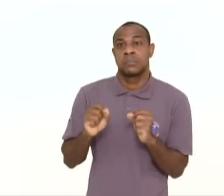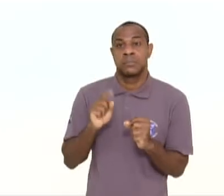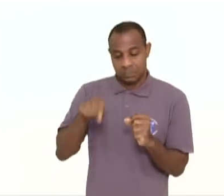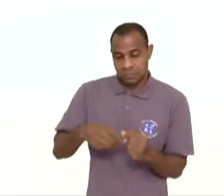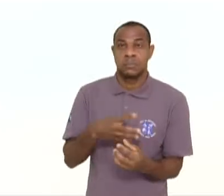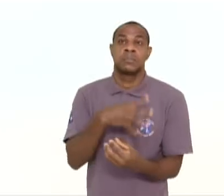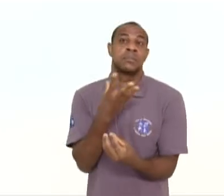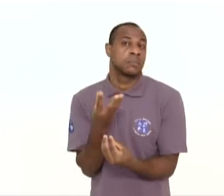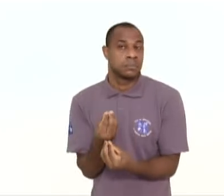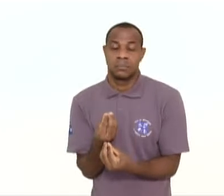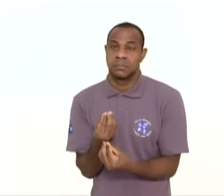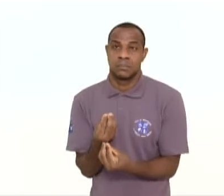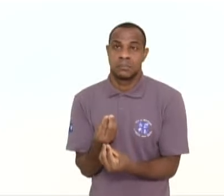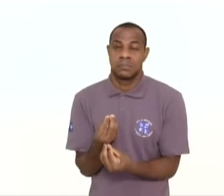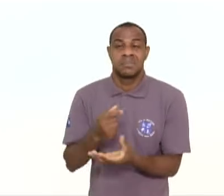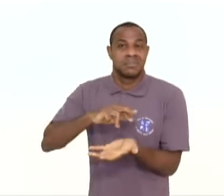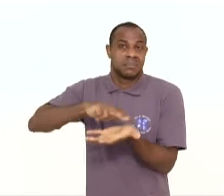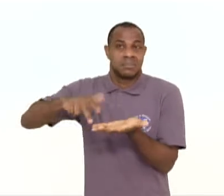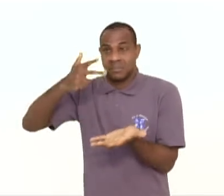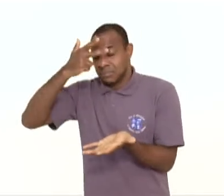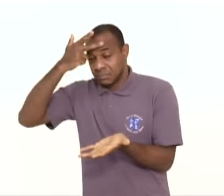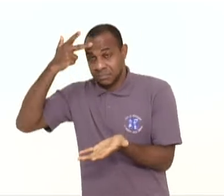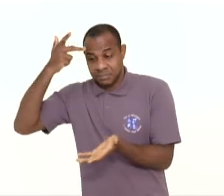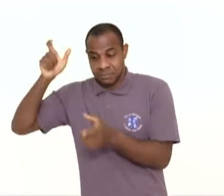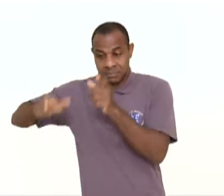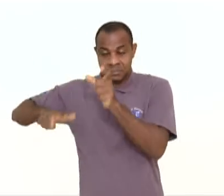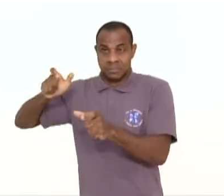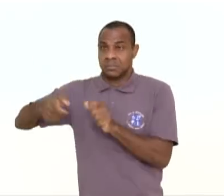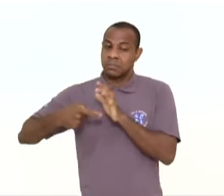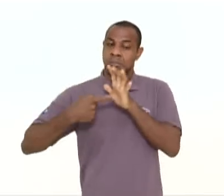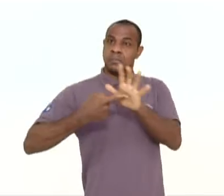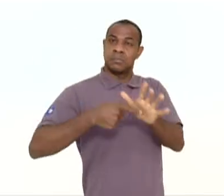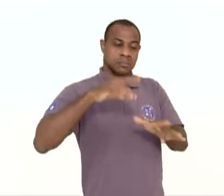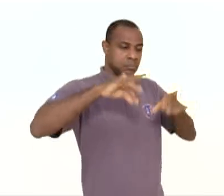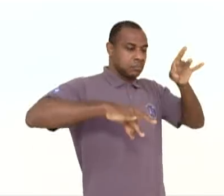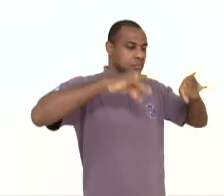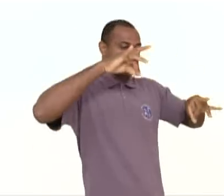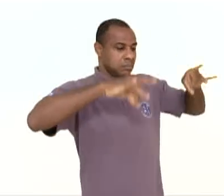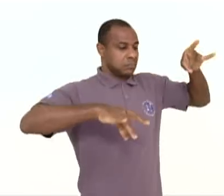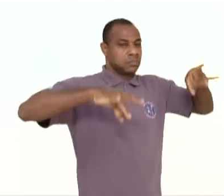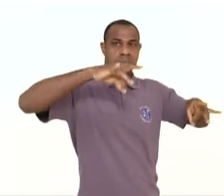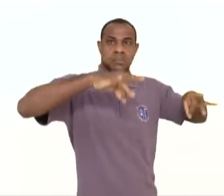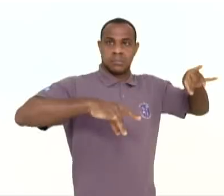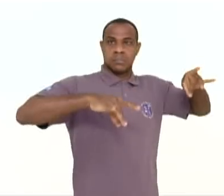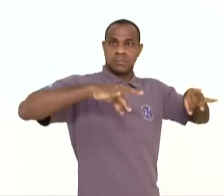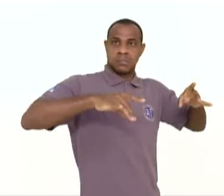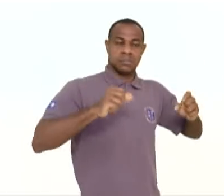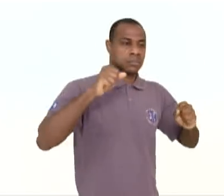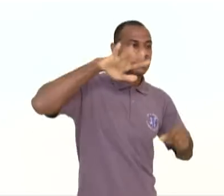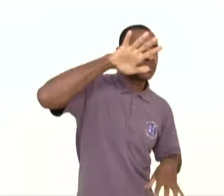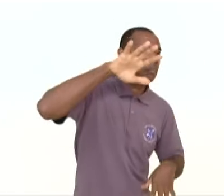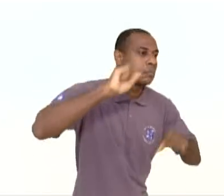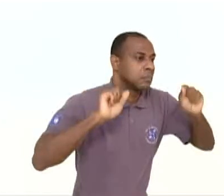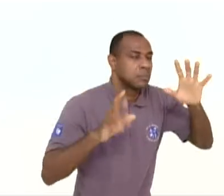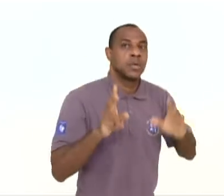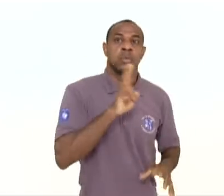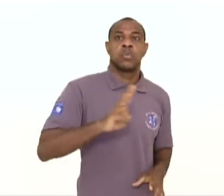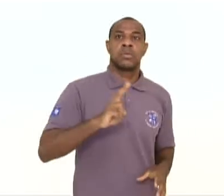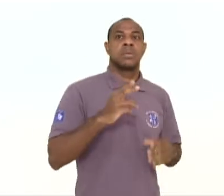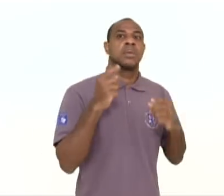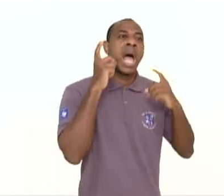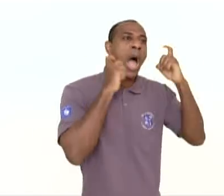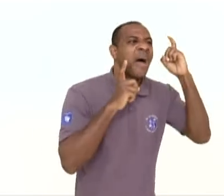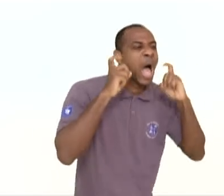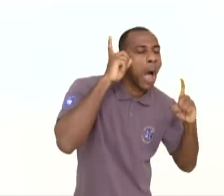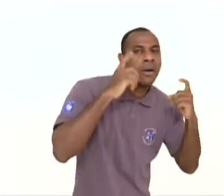arte, pois muitos mímicos apresentam shows utilizando apenas gestos e expressões faciais, né? Então, dentro do